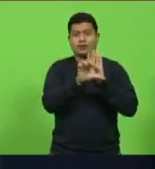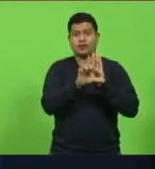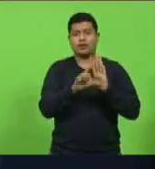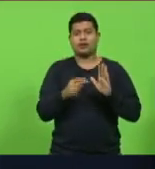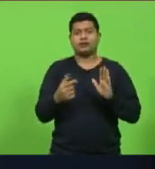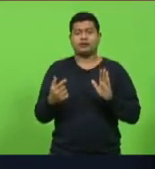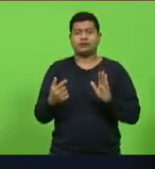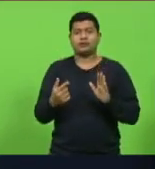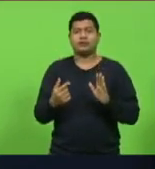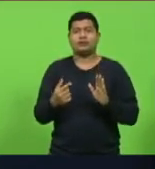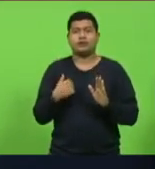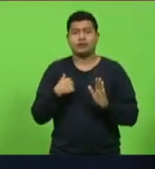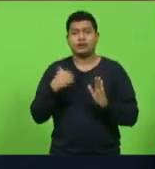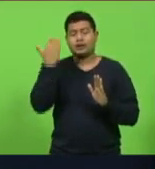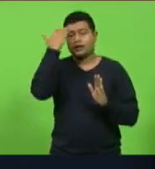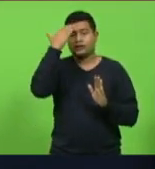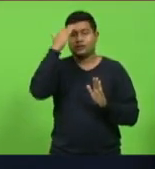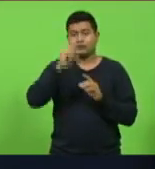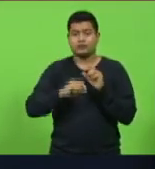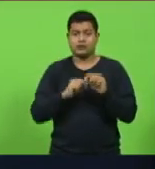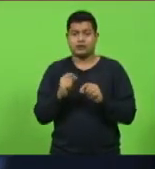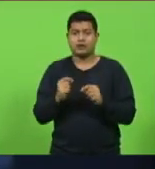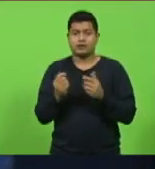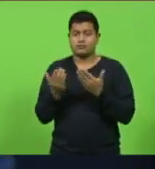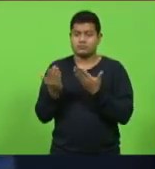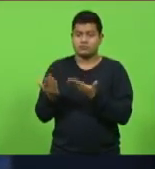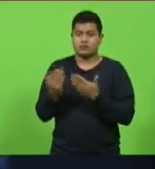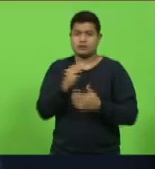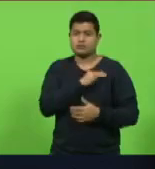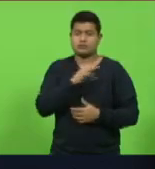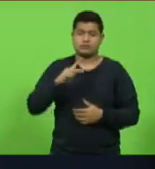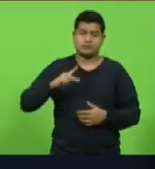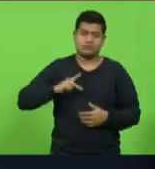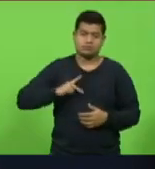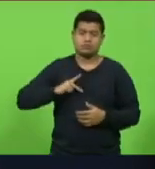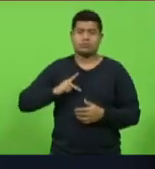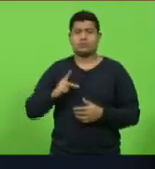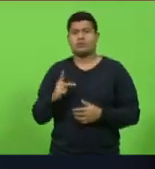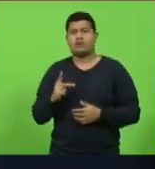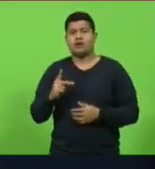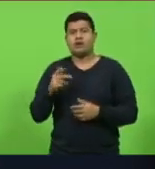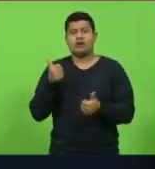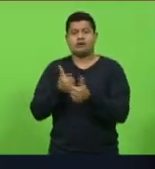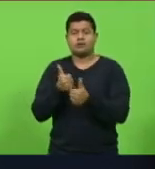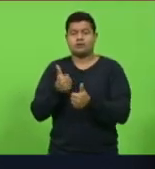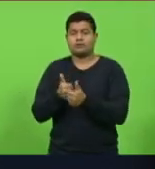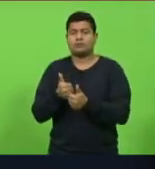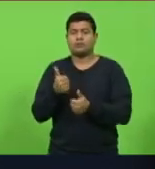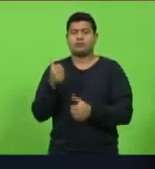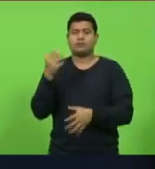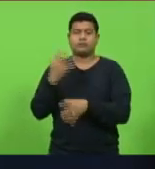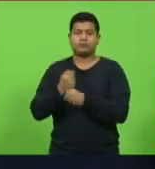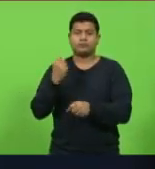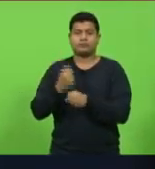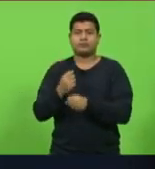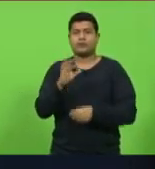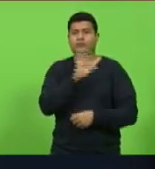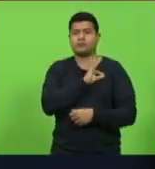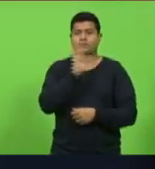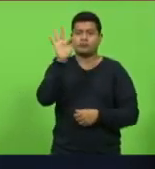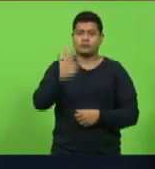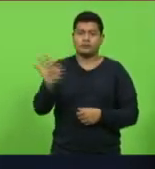partindo da posição do Ministério Público de Santa Catarina do Tribunal de Contas da polícia federal do Ministério